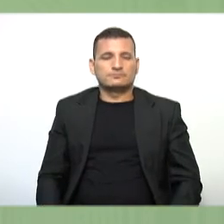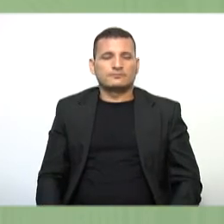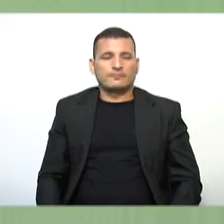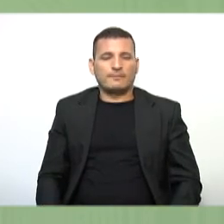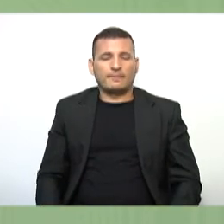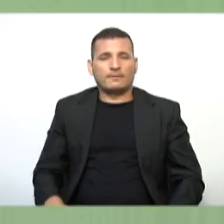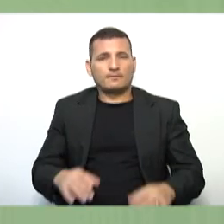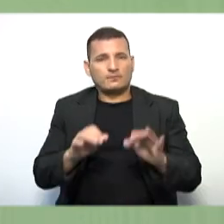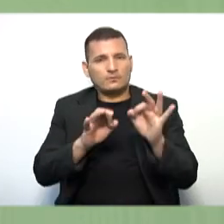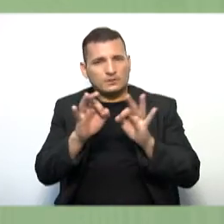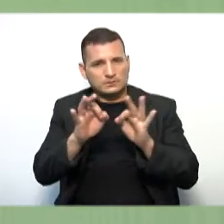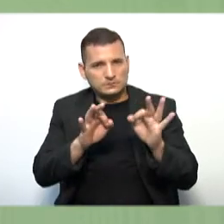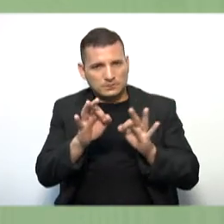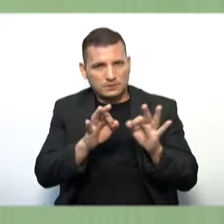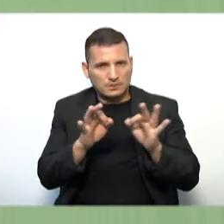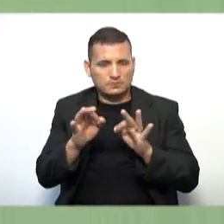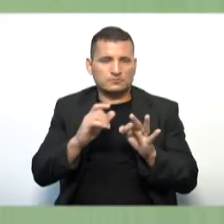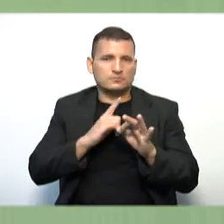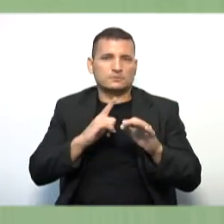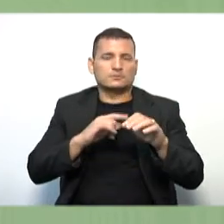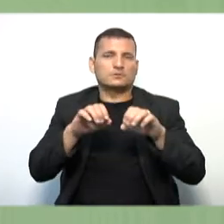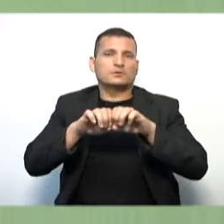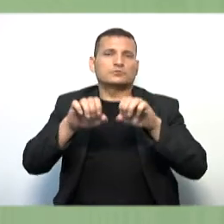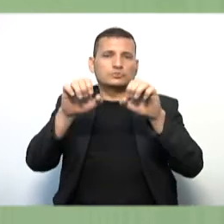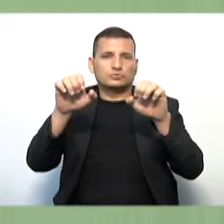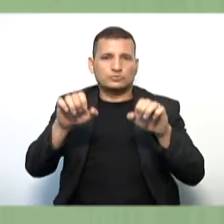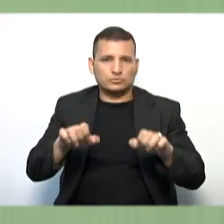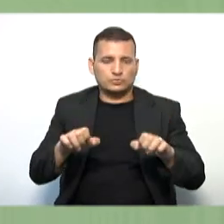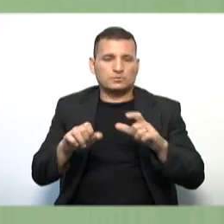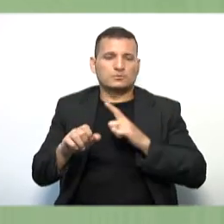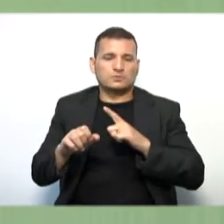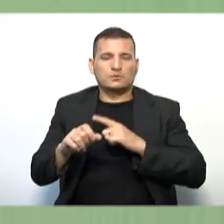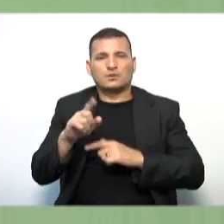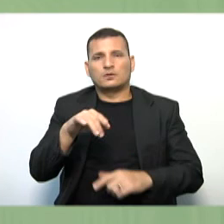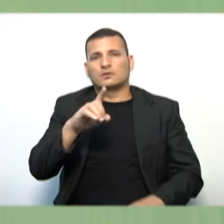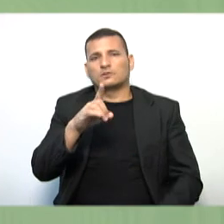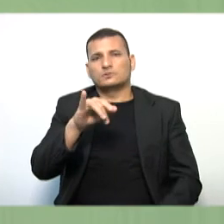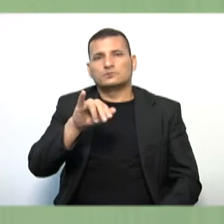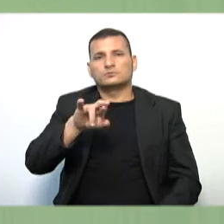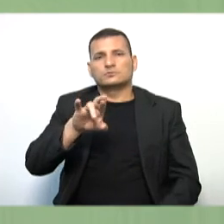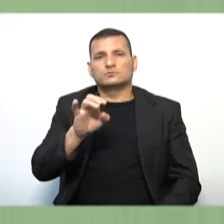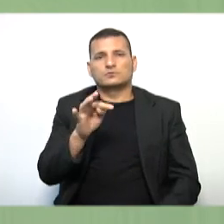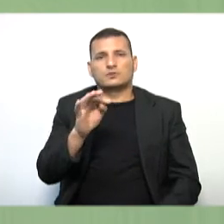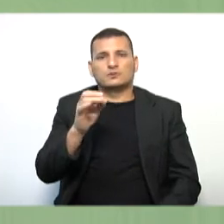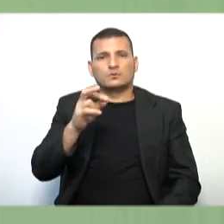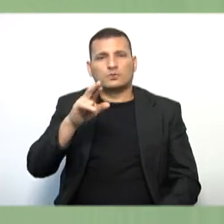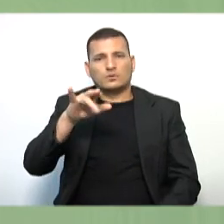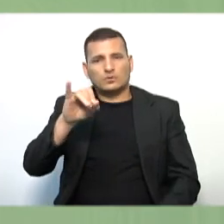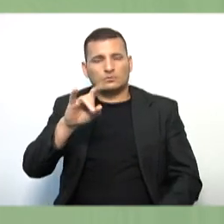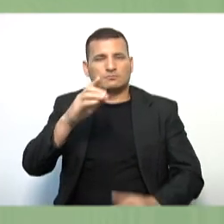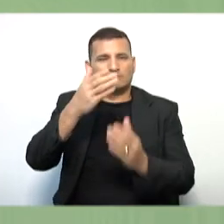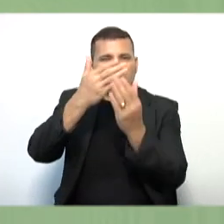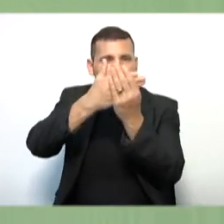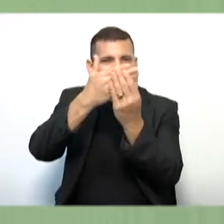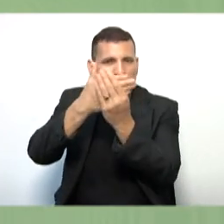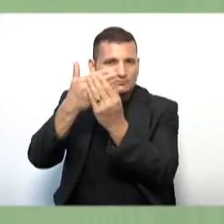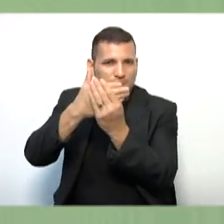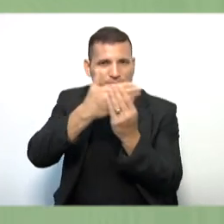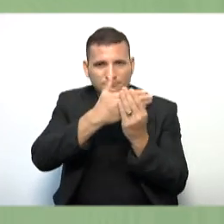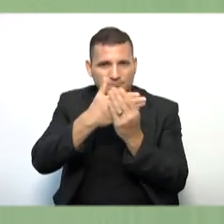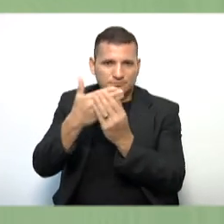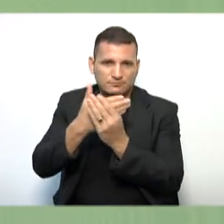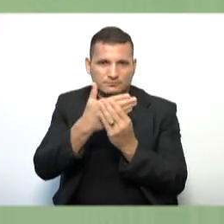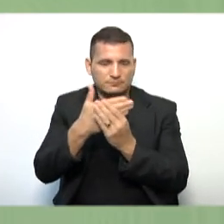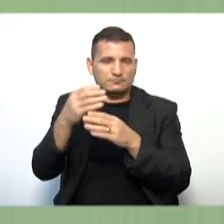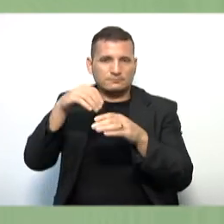Eles são organizados em estruturas hierárquicas, que são os nossos diretórios. Lembra que elas são aquelas pastinhas, né, do nosso